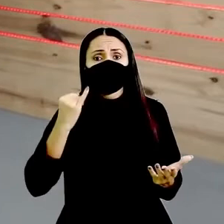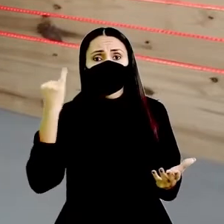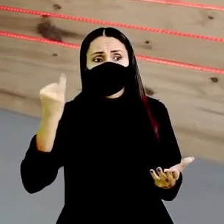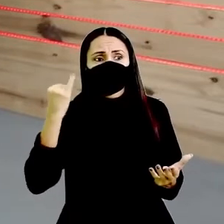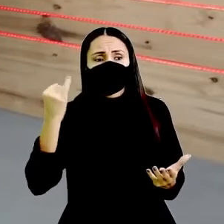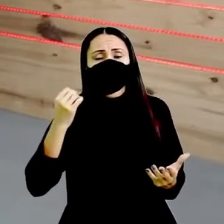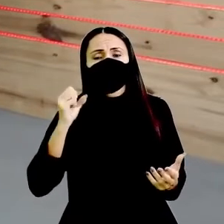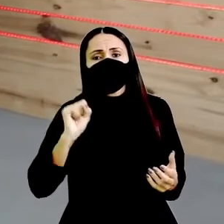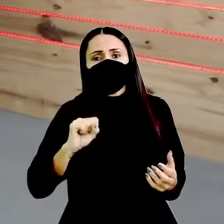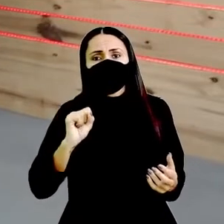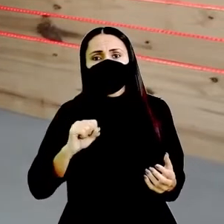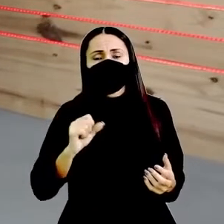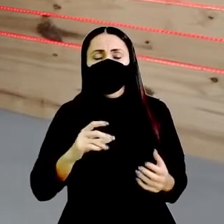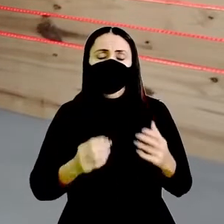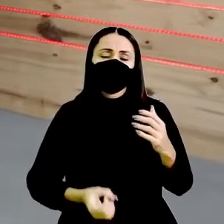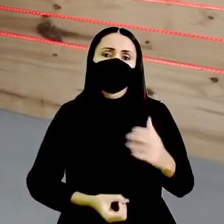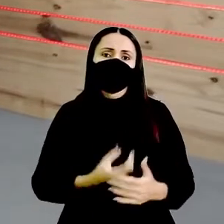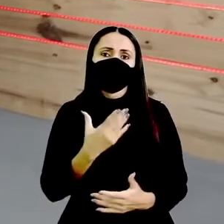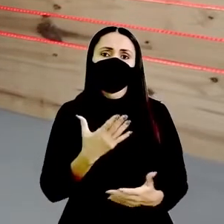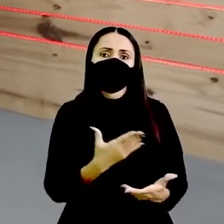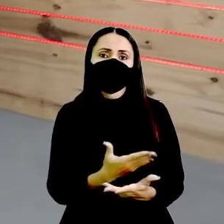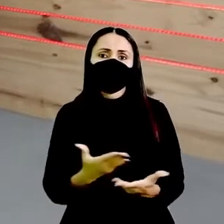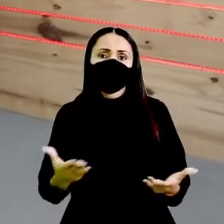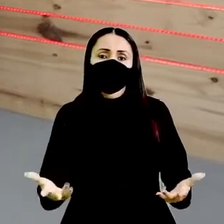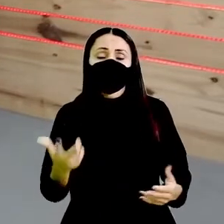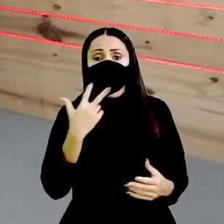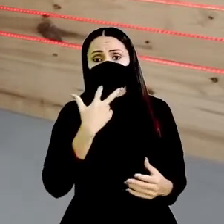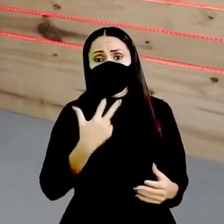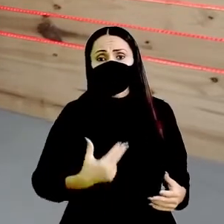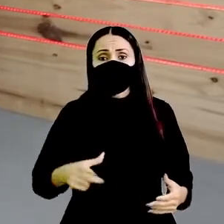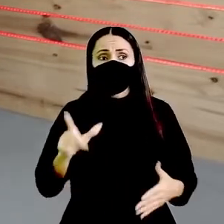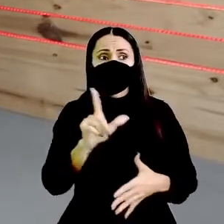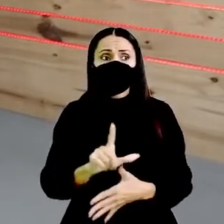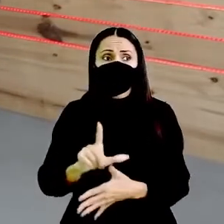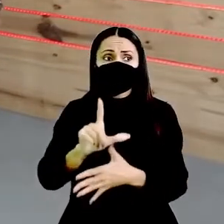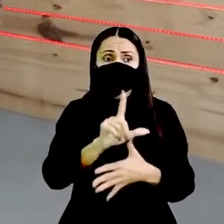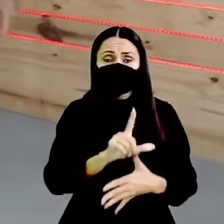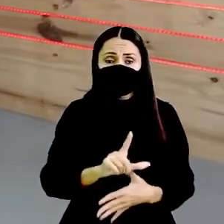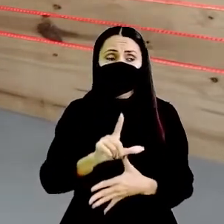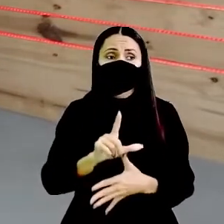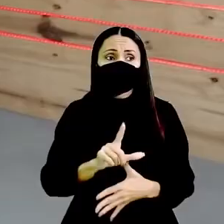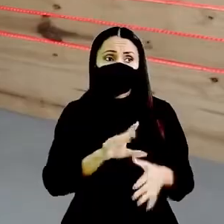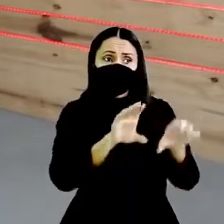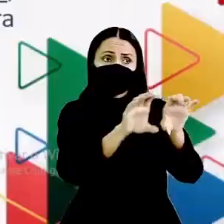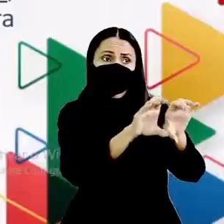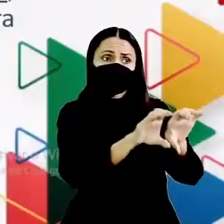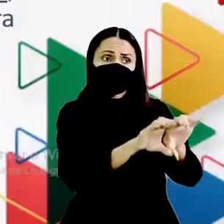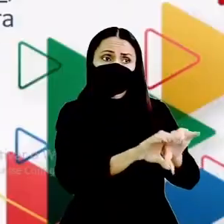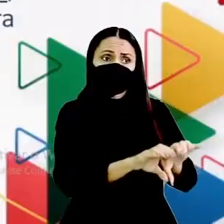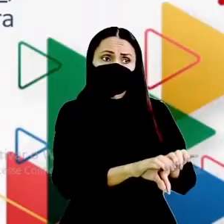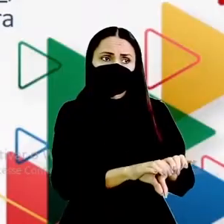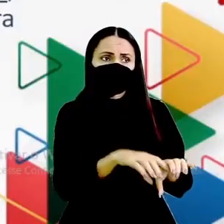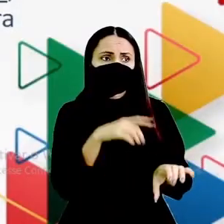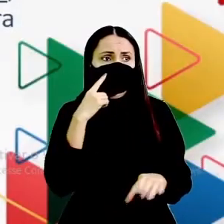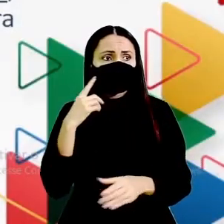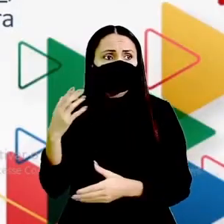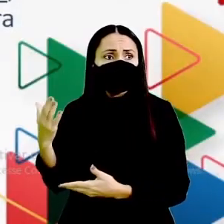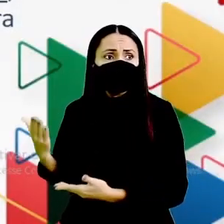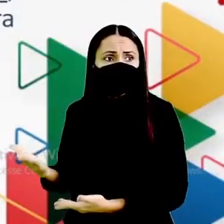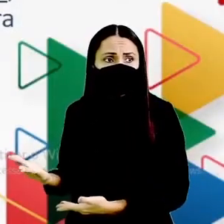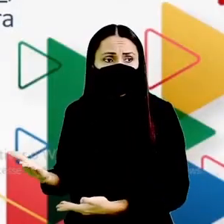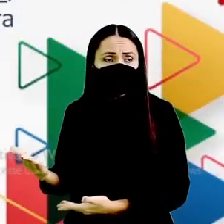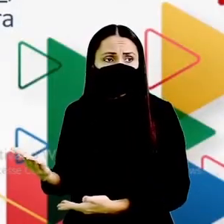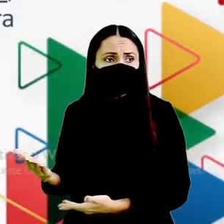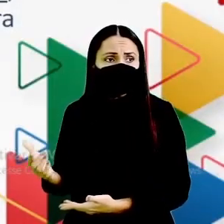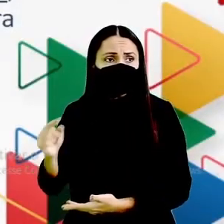é a questão da língua latina, né? Da língua latina. Da estrutura do latim, exatamente. né? Curiosidade Vamos lá, boa, então. gente. Levam acento os paroxítonos